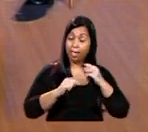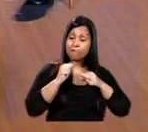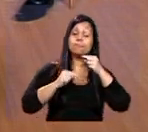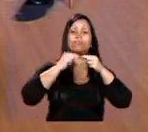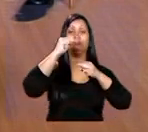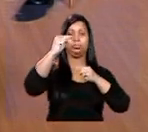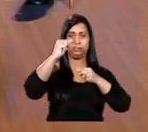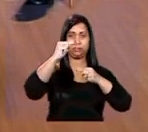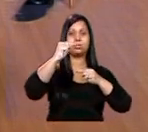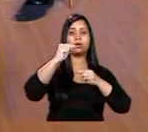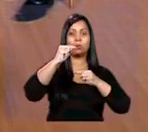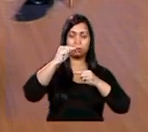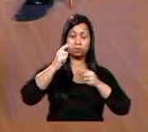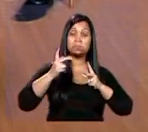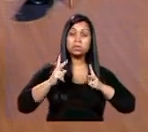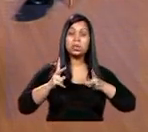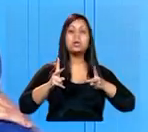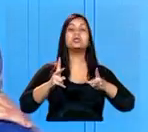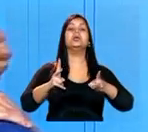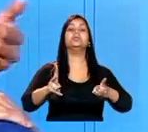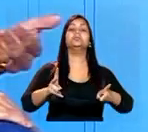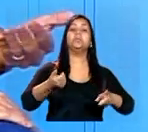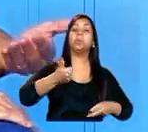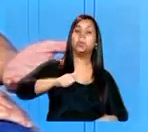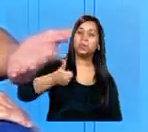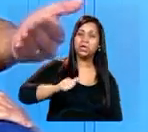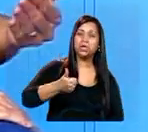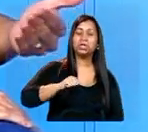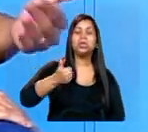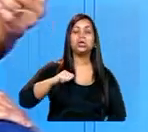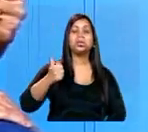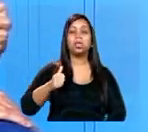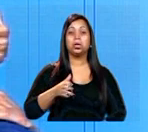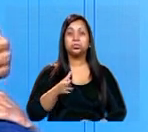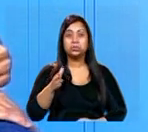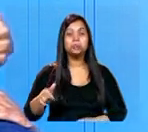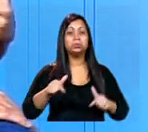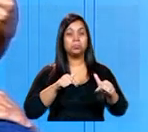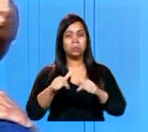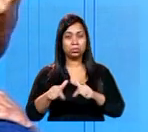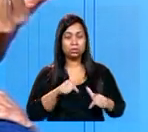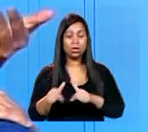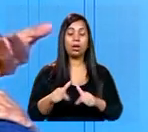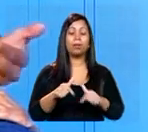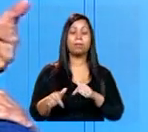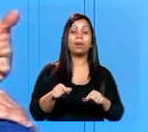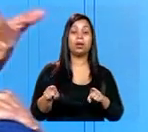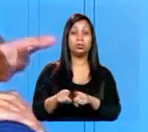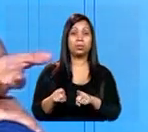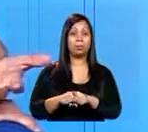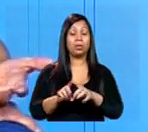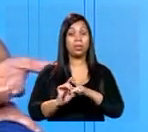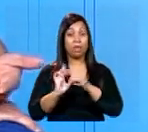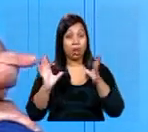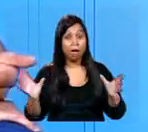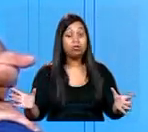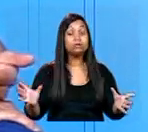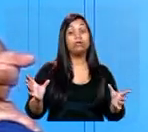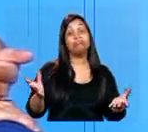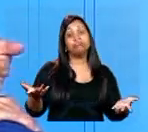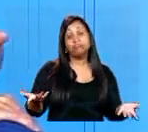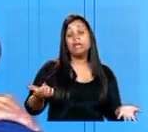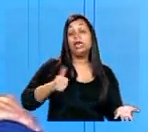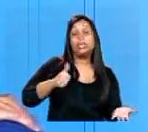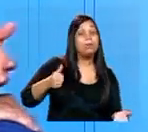A evolução, mesmo o critério de entrada para o serviço, a evolução e a alta, ela